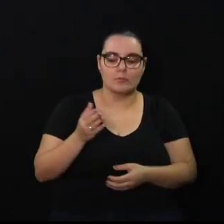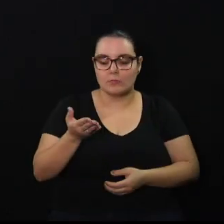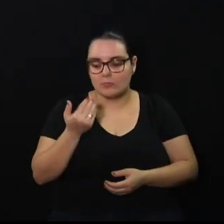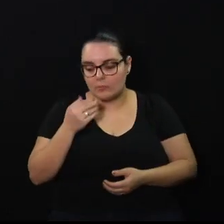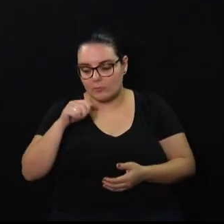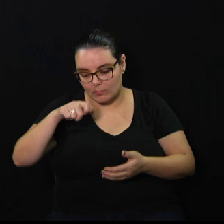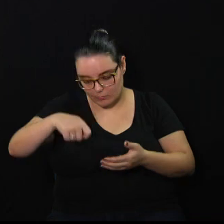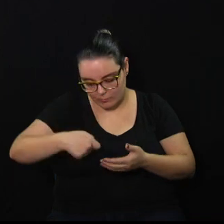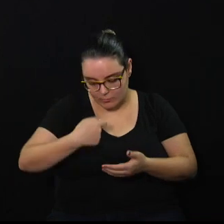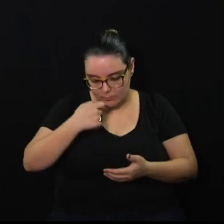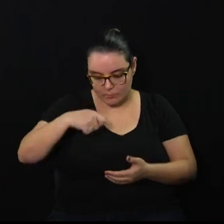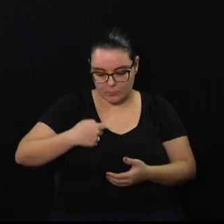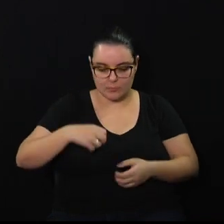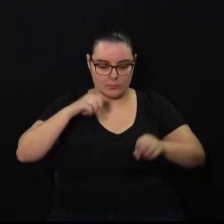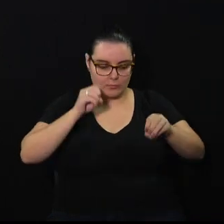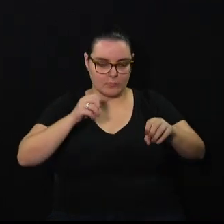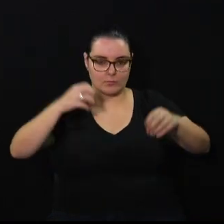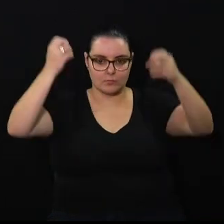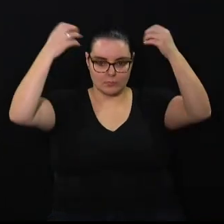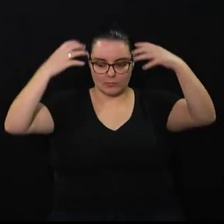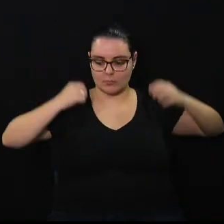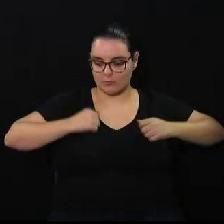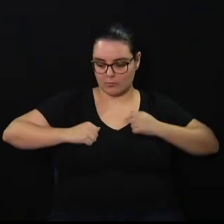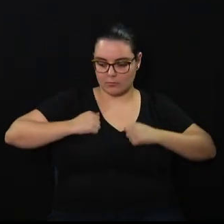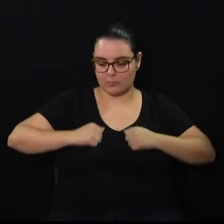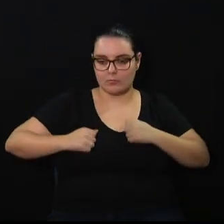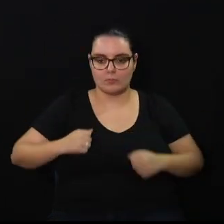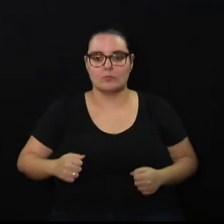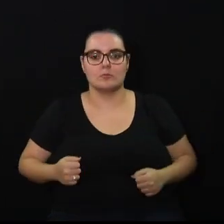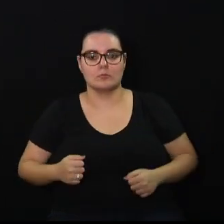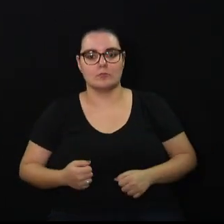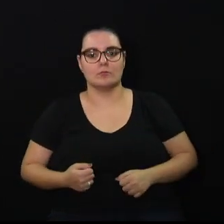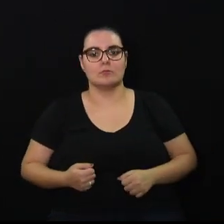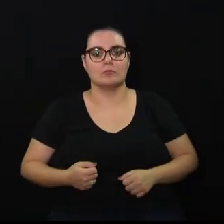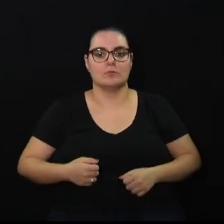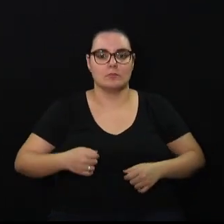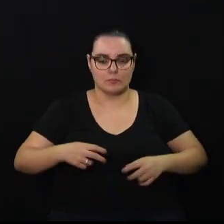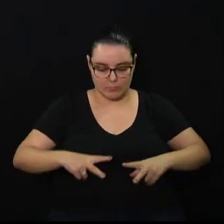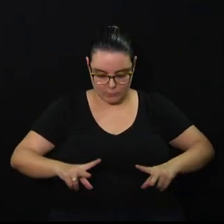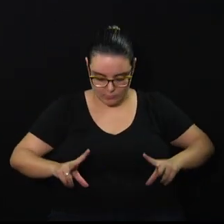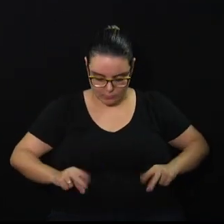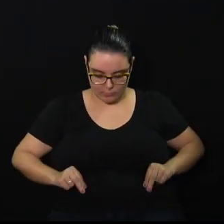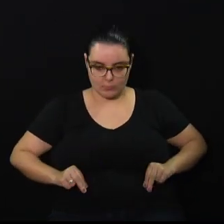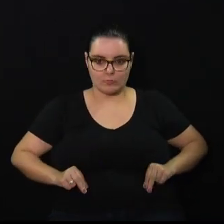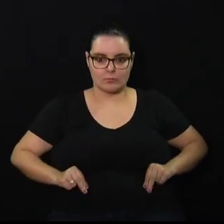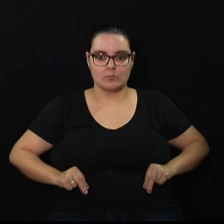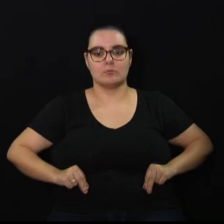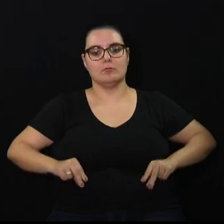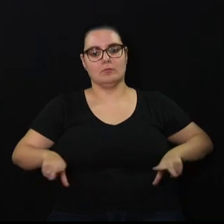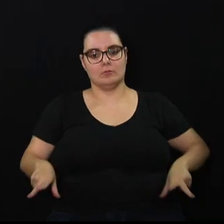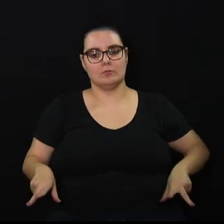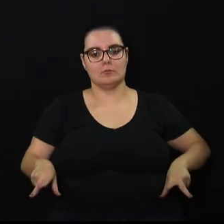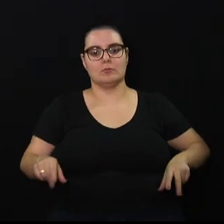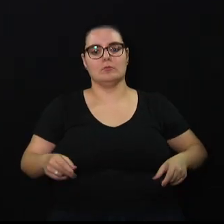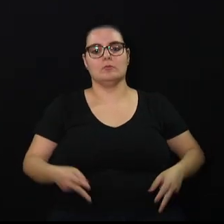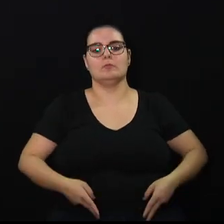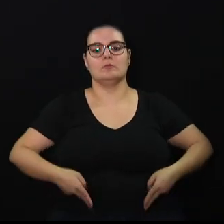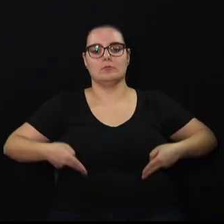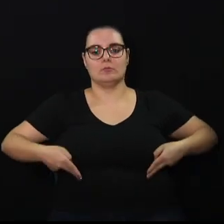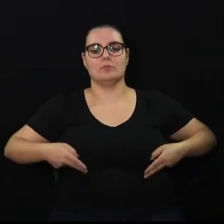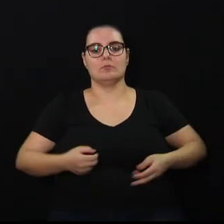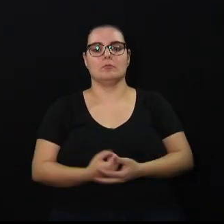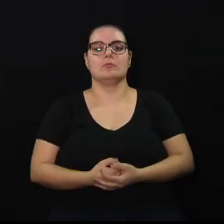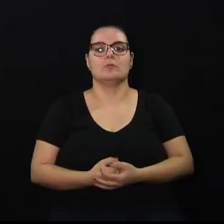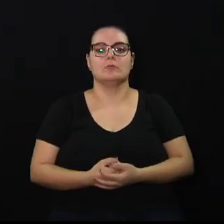gente ensina tomar banho a gente tira ajuda no desfralde né a gente ajuda na questão do